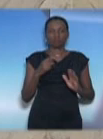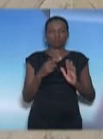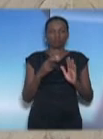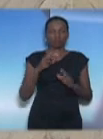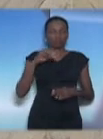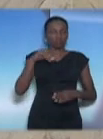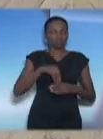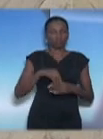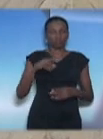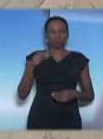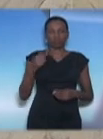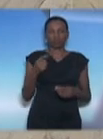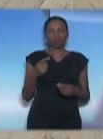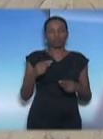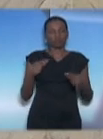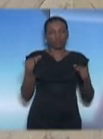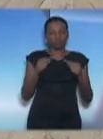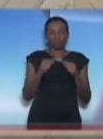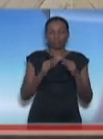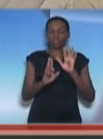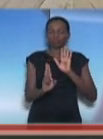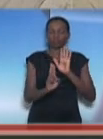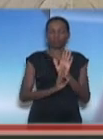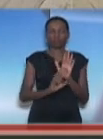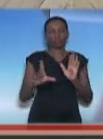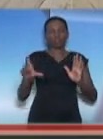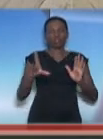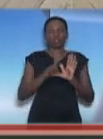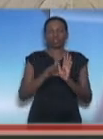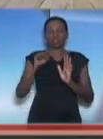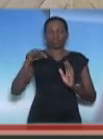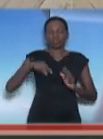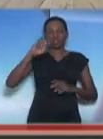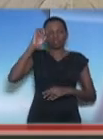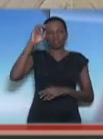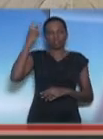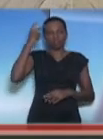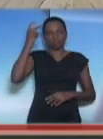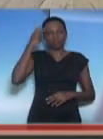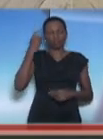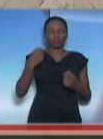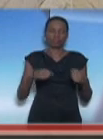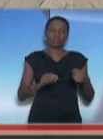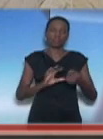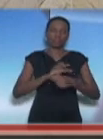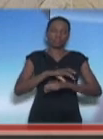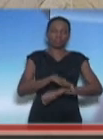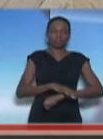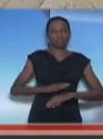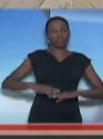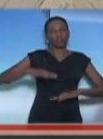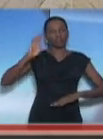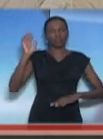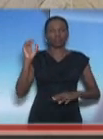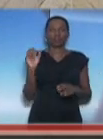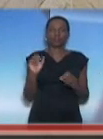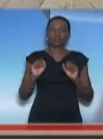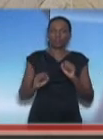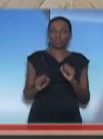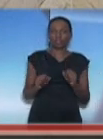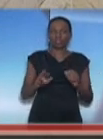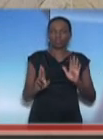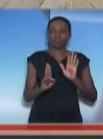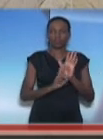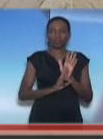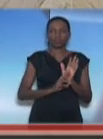representamos o Legislativo do Estado de São Paulo. Então, temos que ter uma segurança maior no sentido de podermos representar nossos eleitores. Por isso,